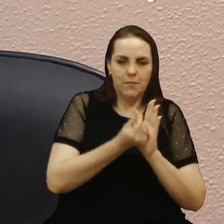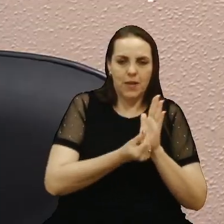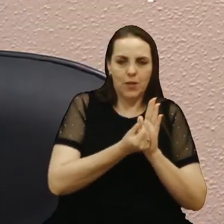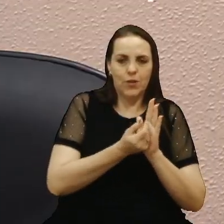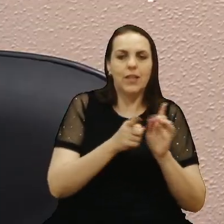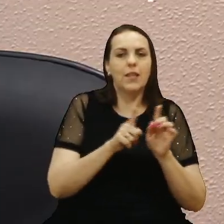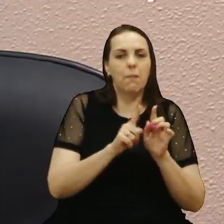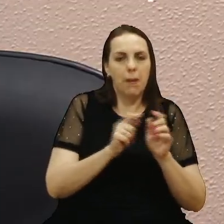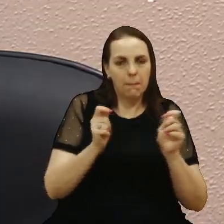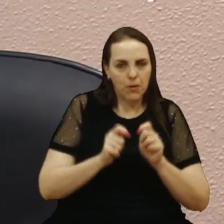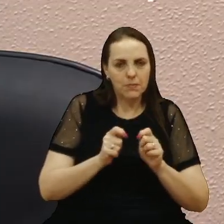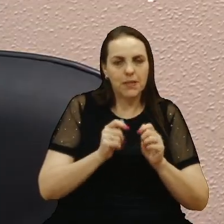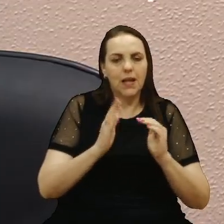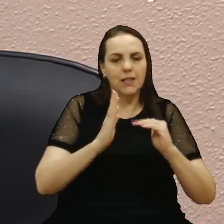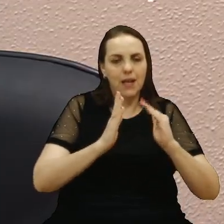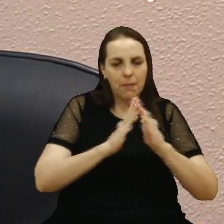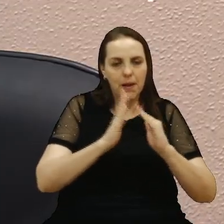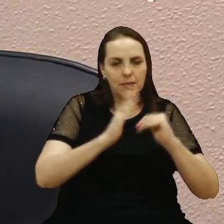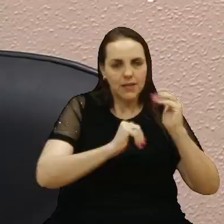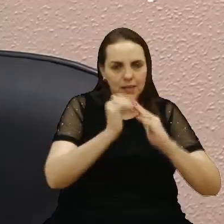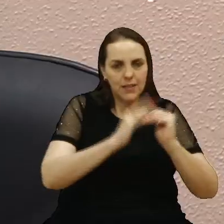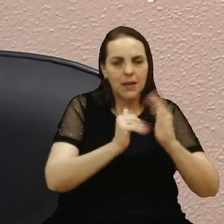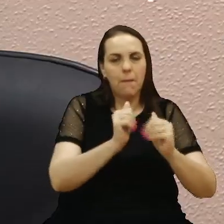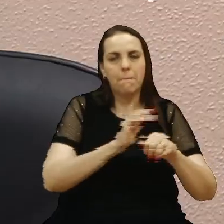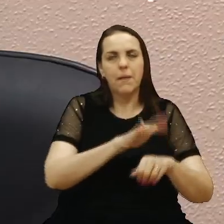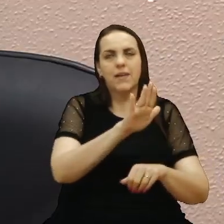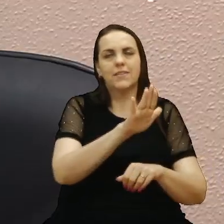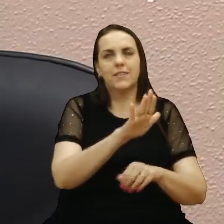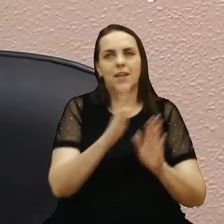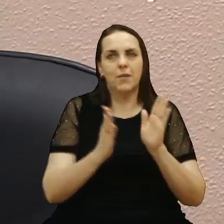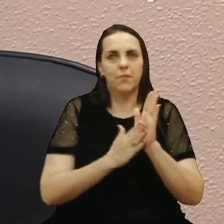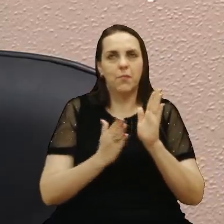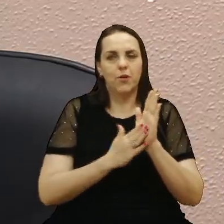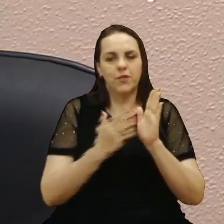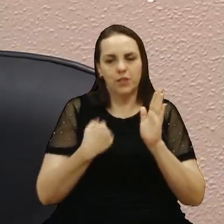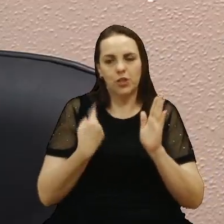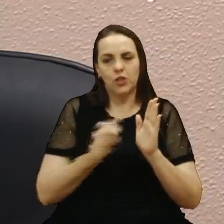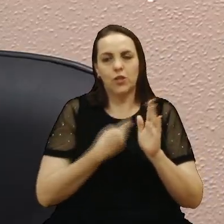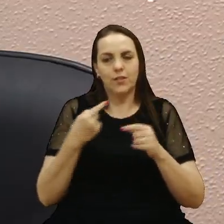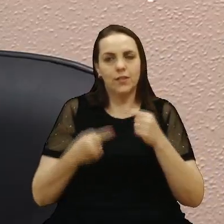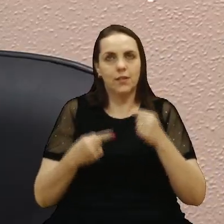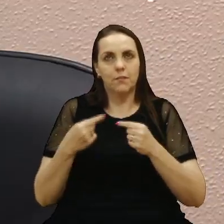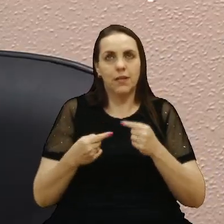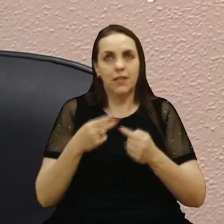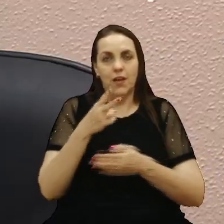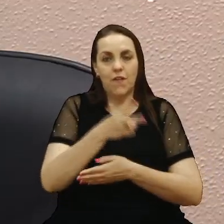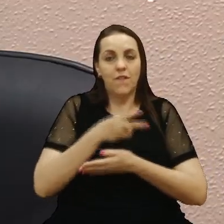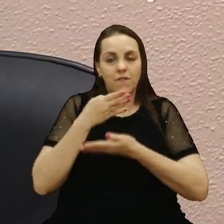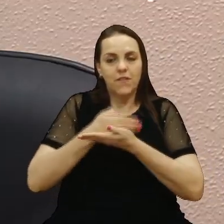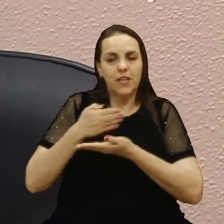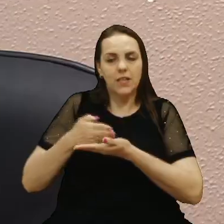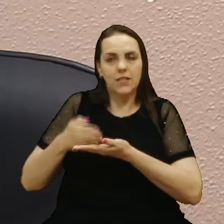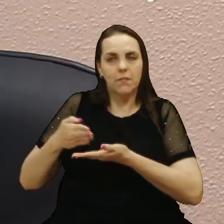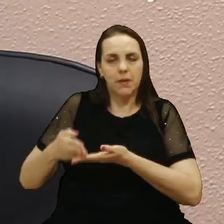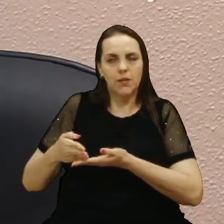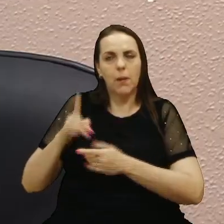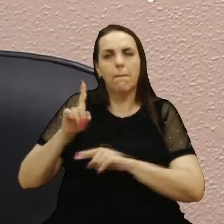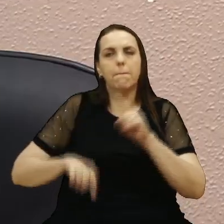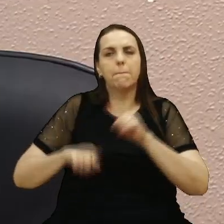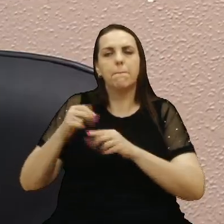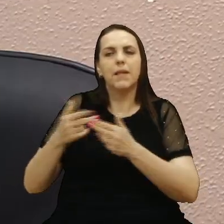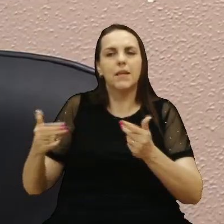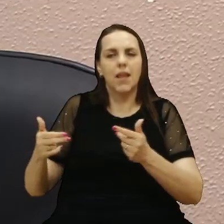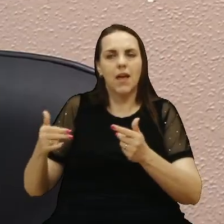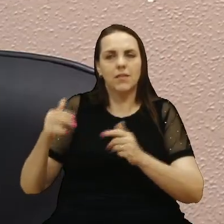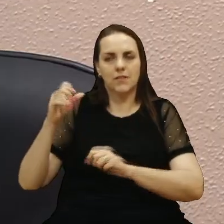vai poder estar fazendo mais casas, né? Tem outra proposta nossa, que é um debate que a gente pode fazer, que é financiamento de materiais. Mas, claro, quando tu